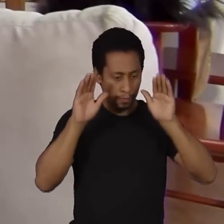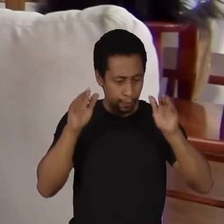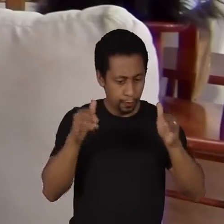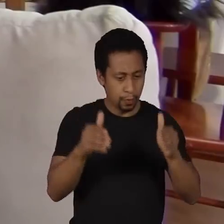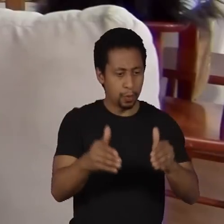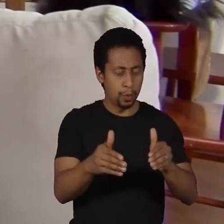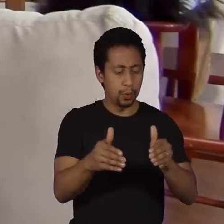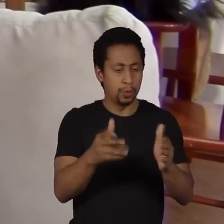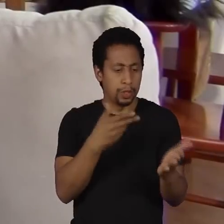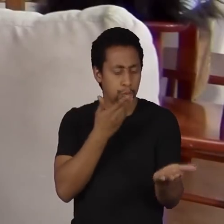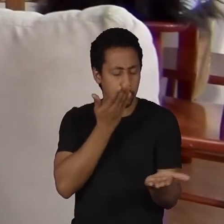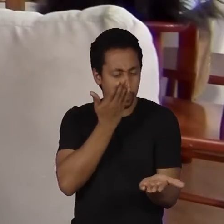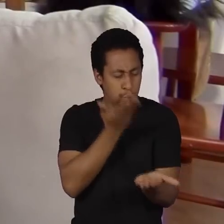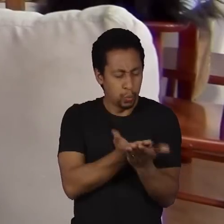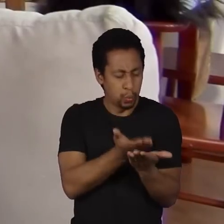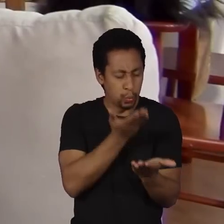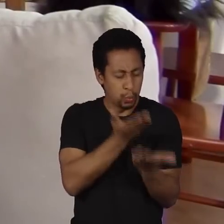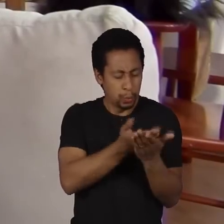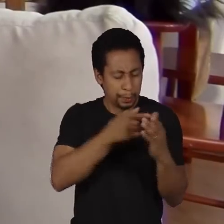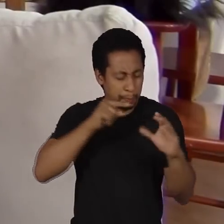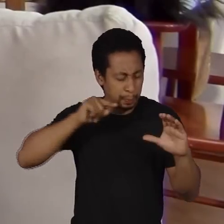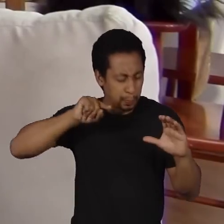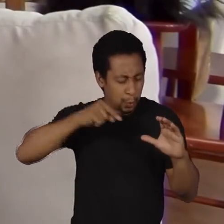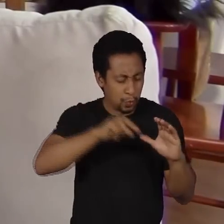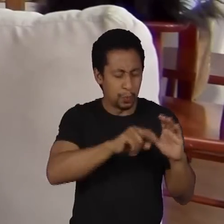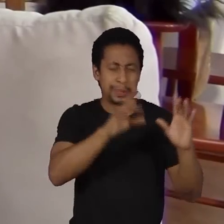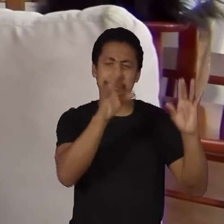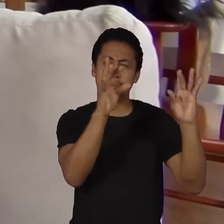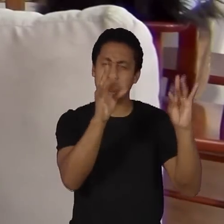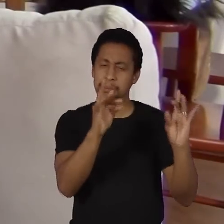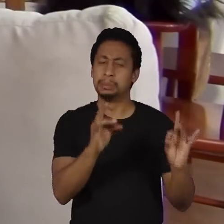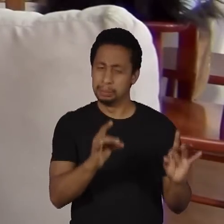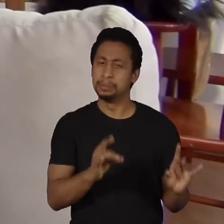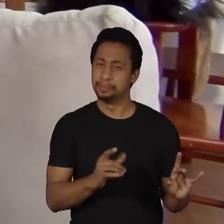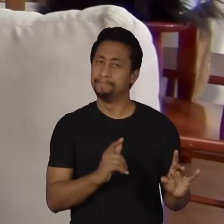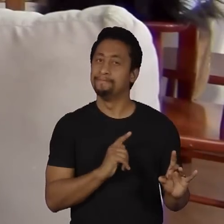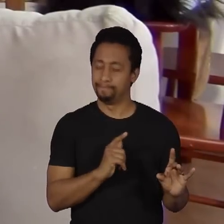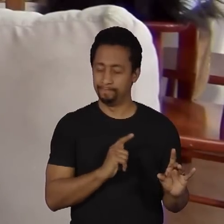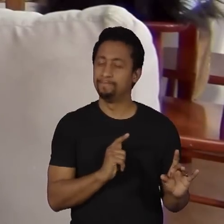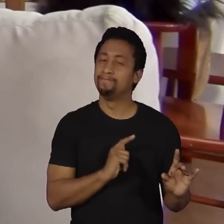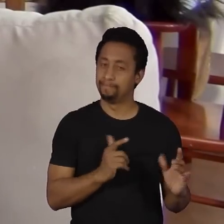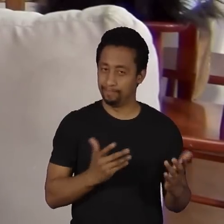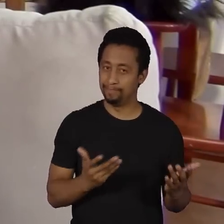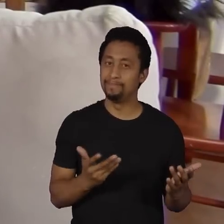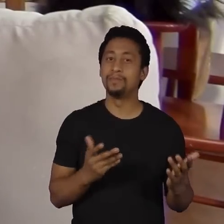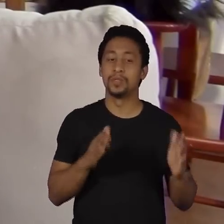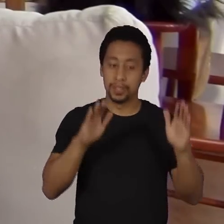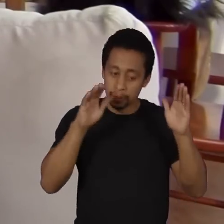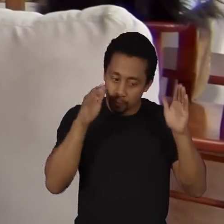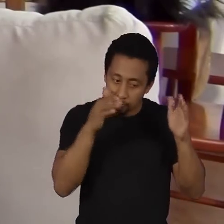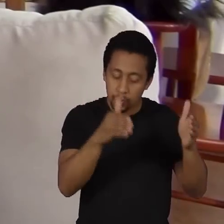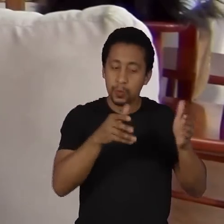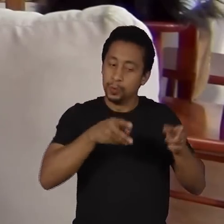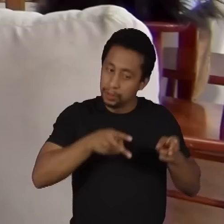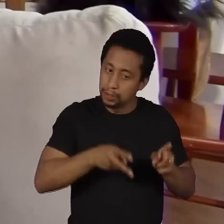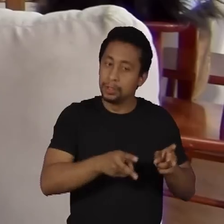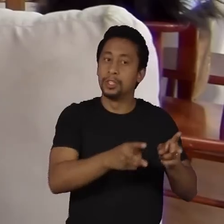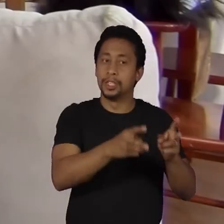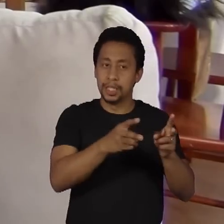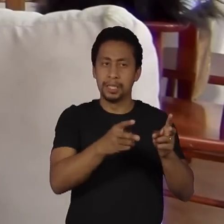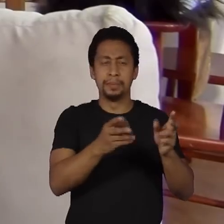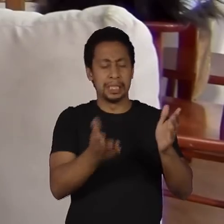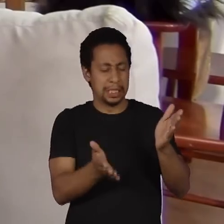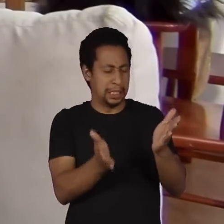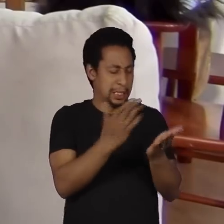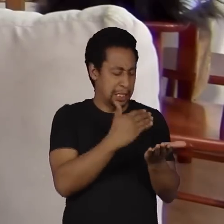um estudo muito profundo de cada coisa, né? Tudo muito embasado sempre, muito livro,